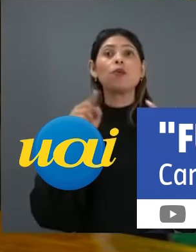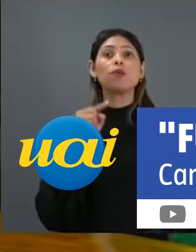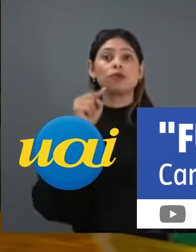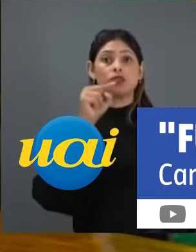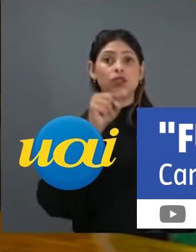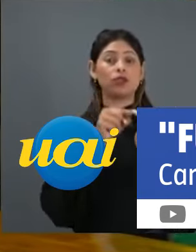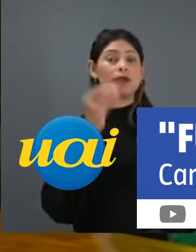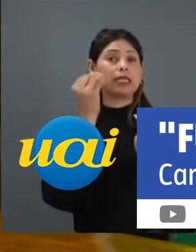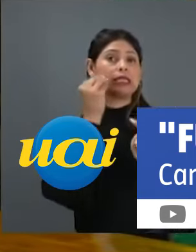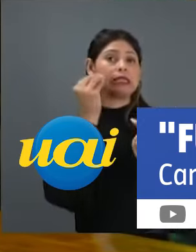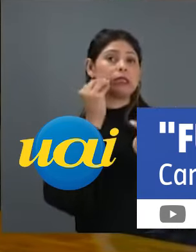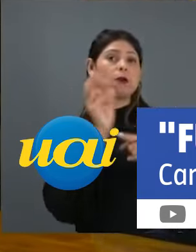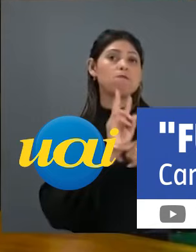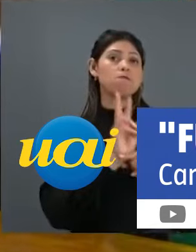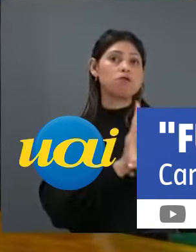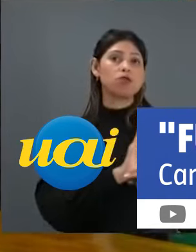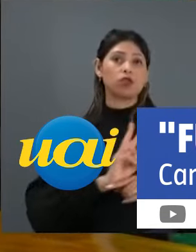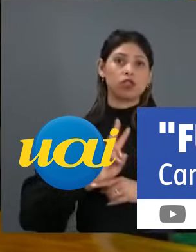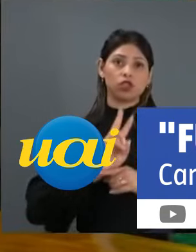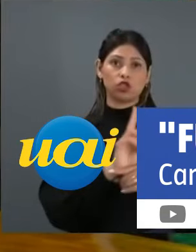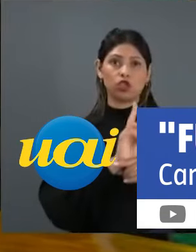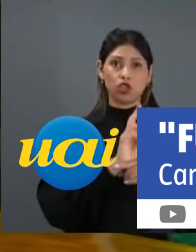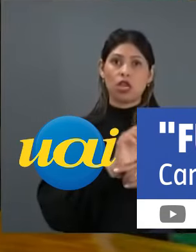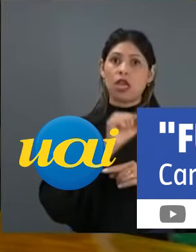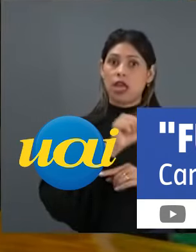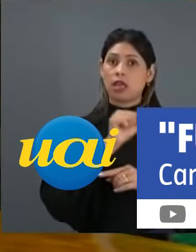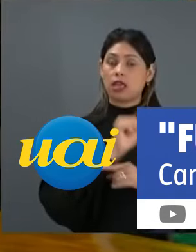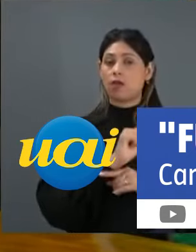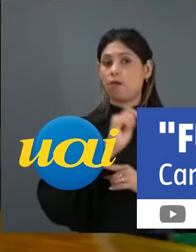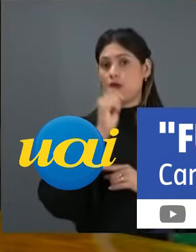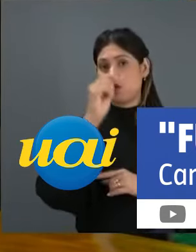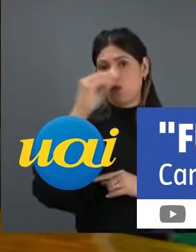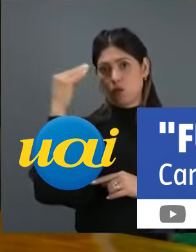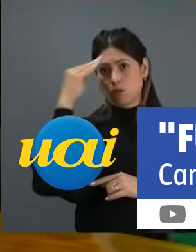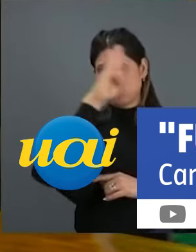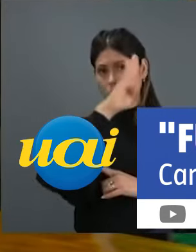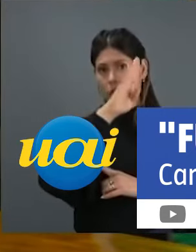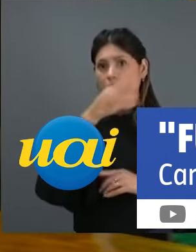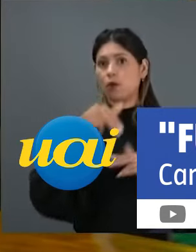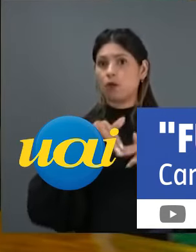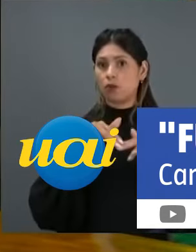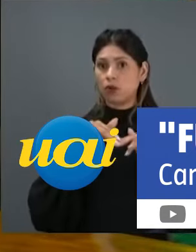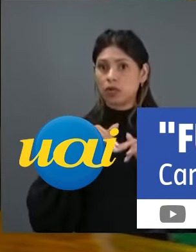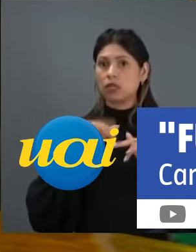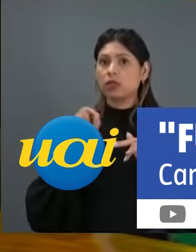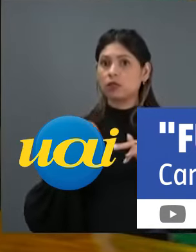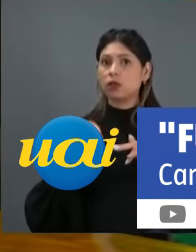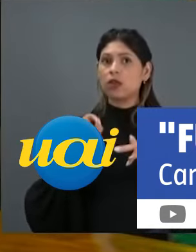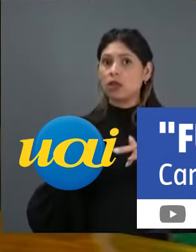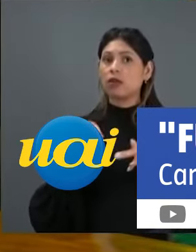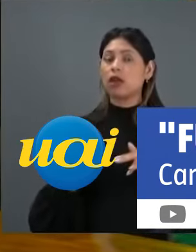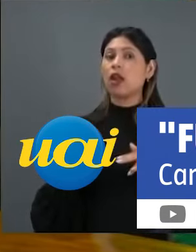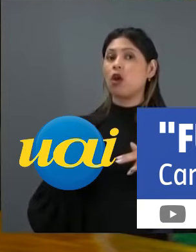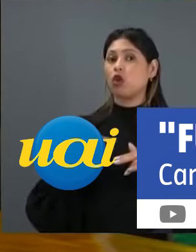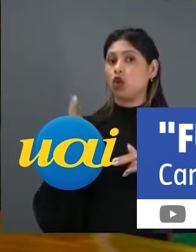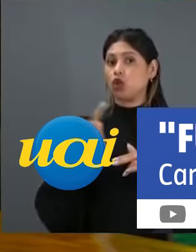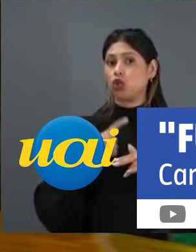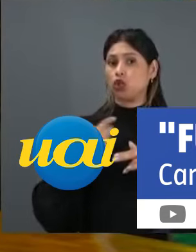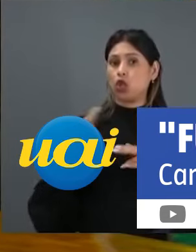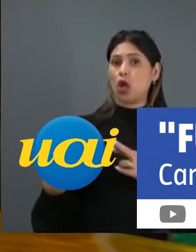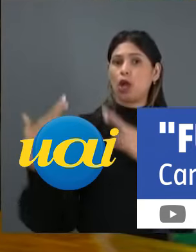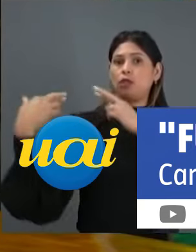proteger pelo então presidente Bolsonaro. E hoje é função desse Congresso derrubar esse